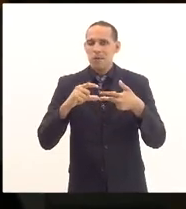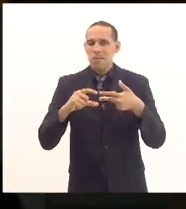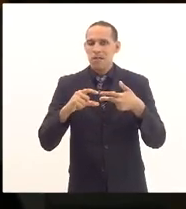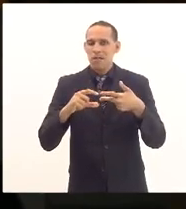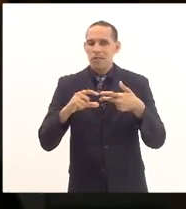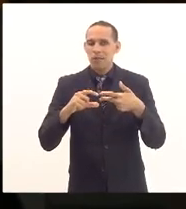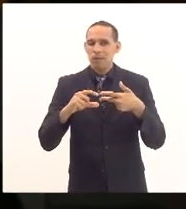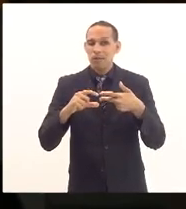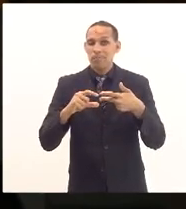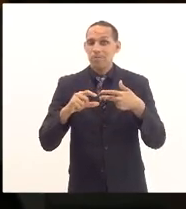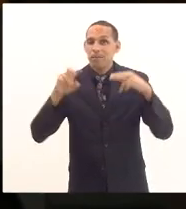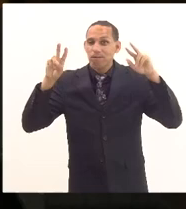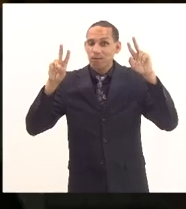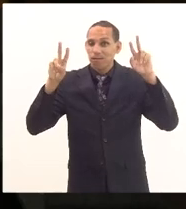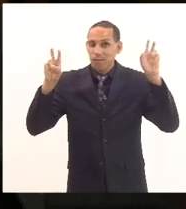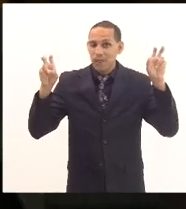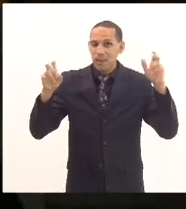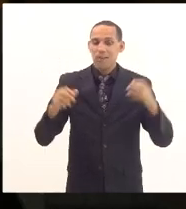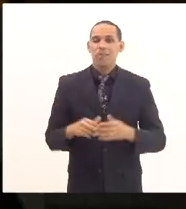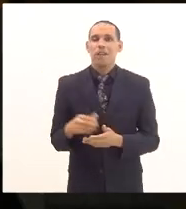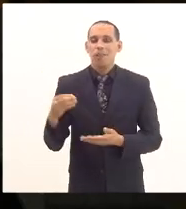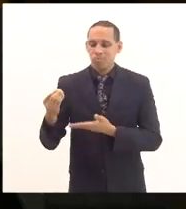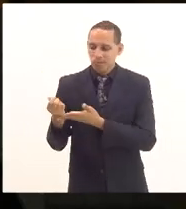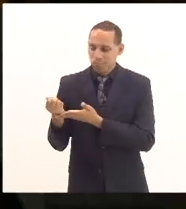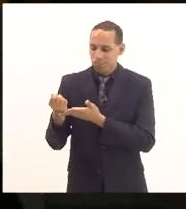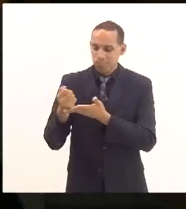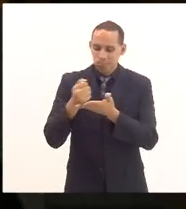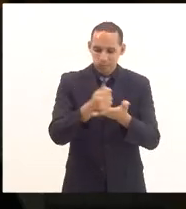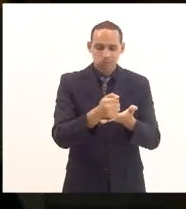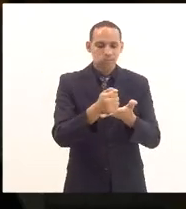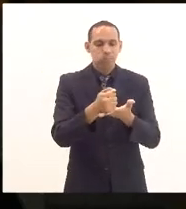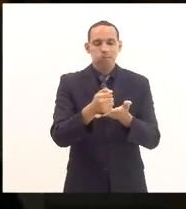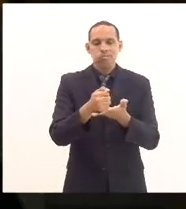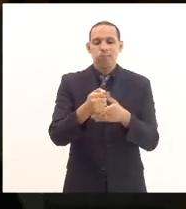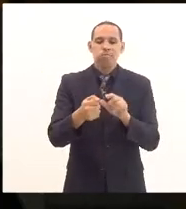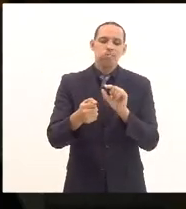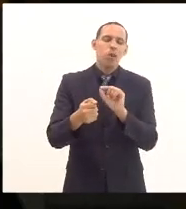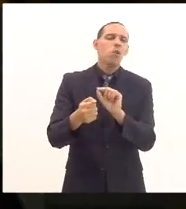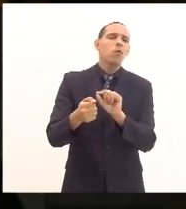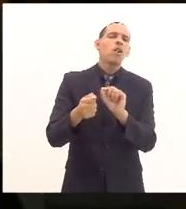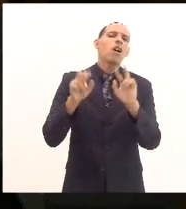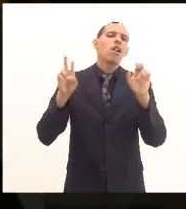exatamente esse tema que estou trazendo aqui, a pauta,